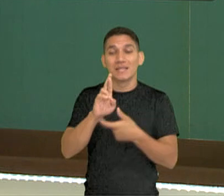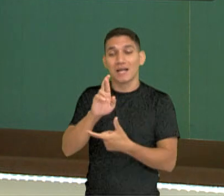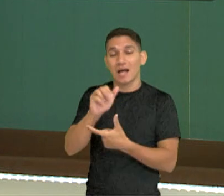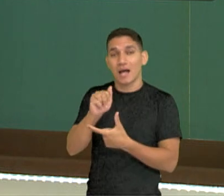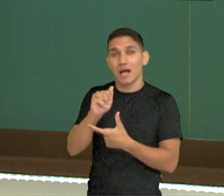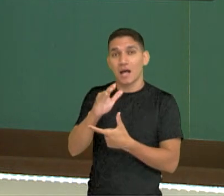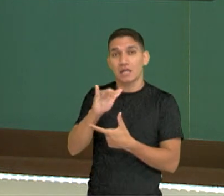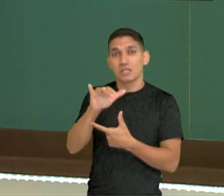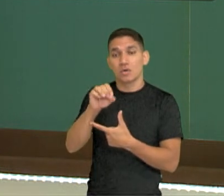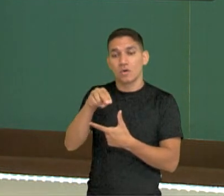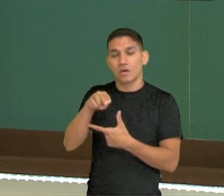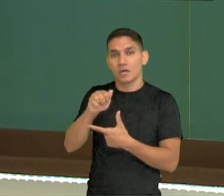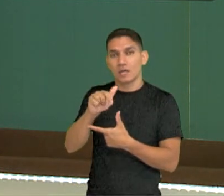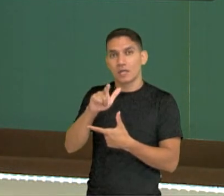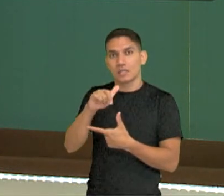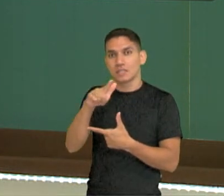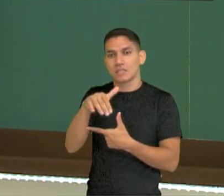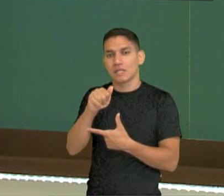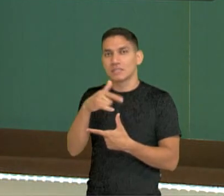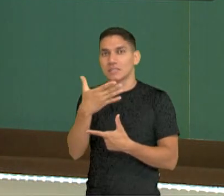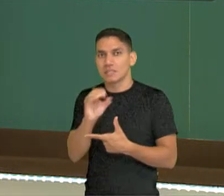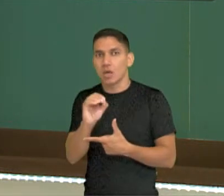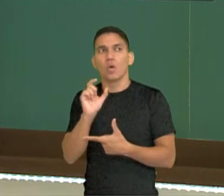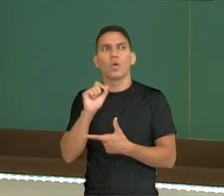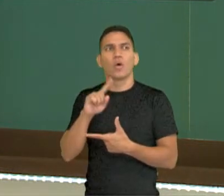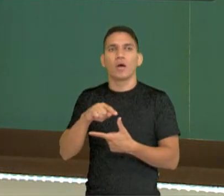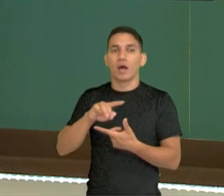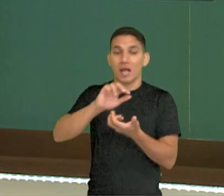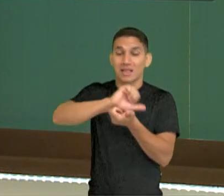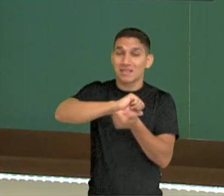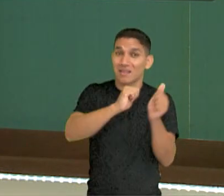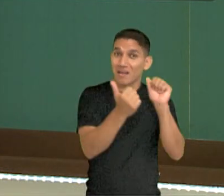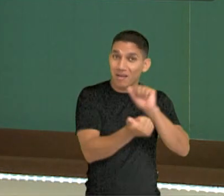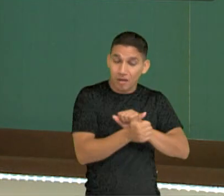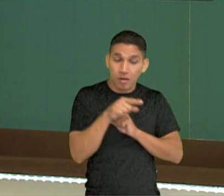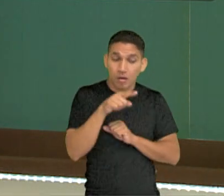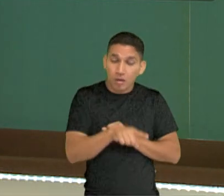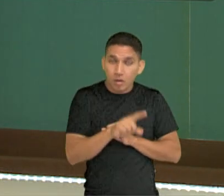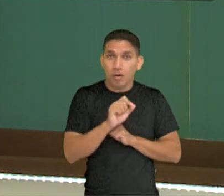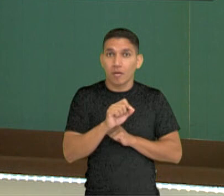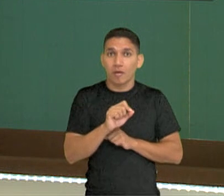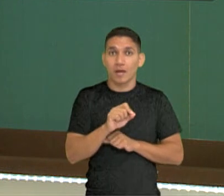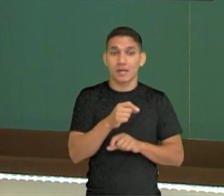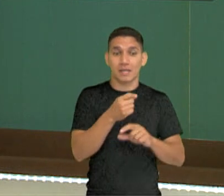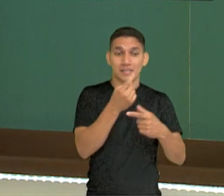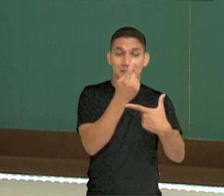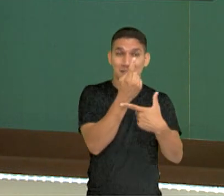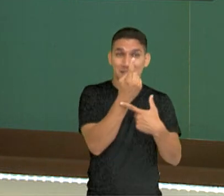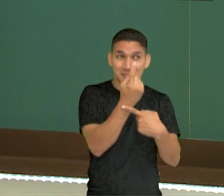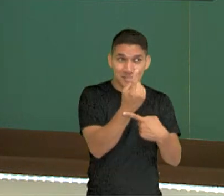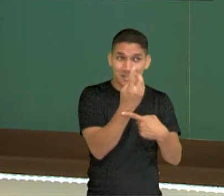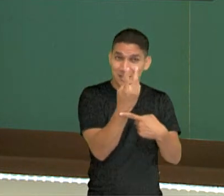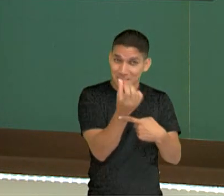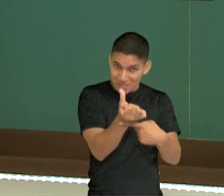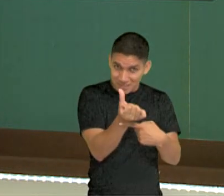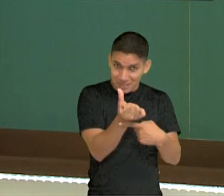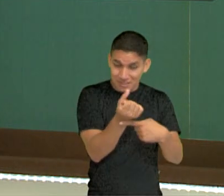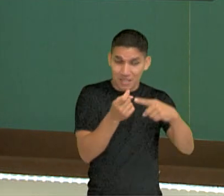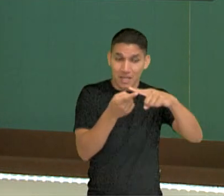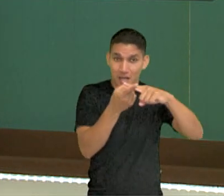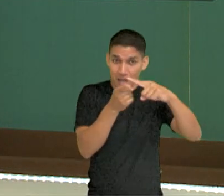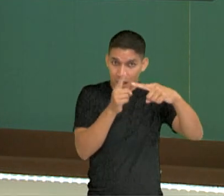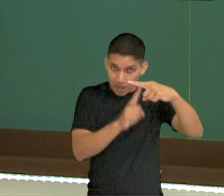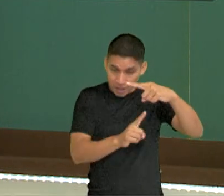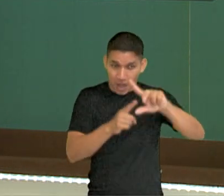racionalização. Eu transformei esta fração 16 sobre raiz de 3 em um número racional. Eu